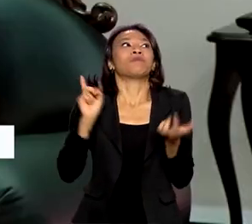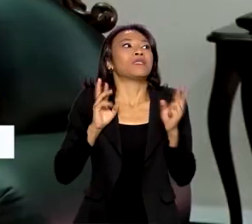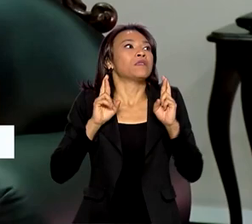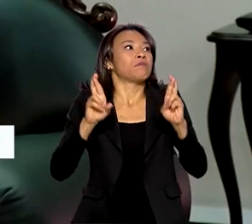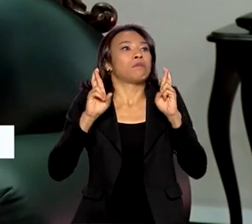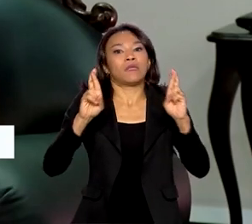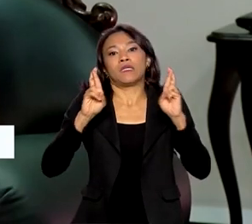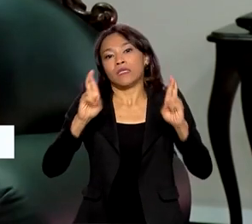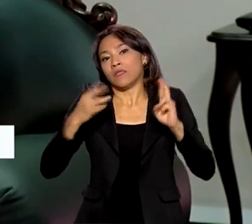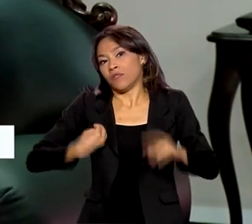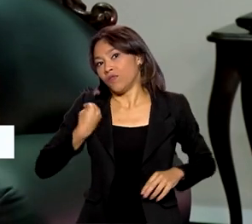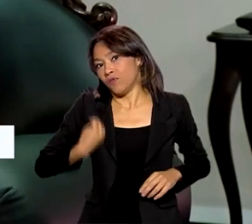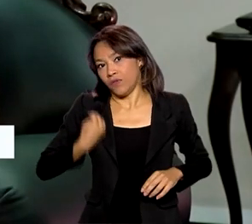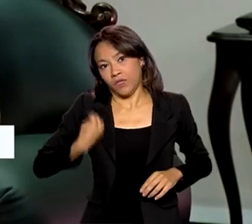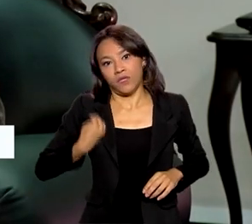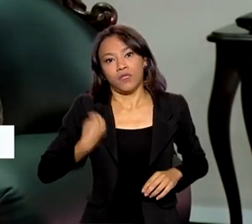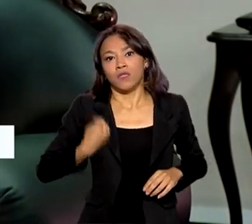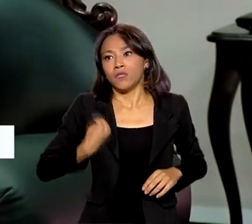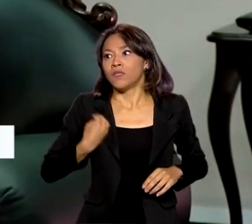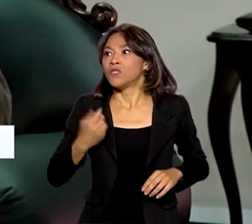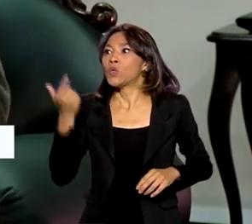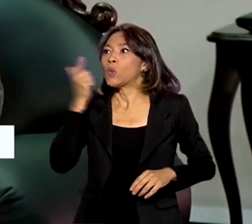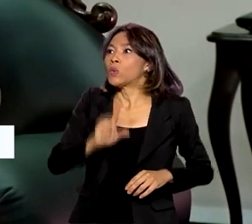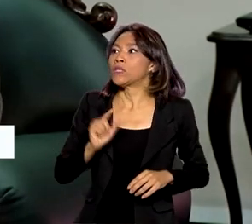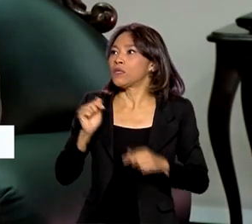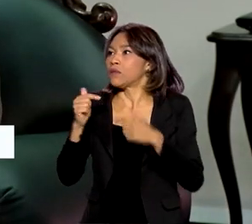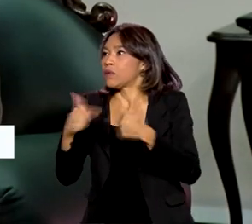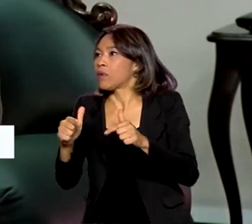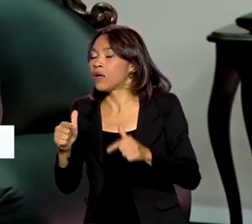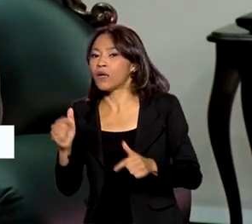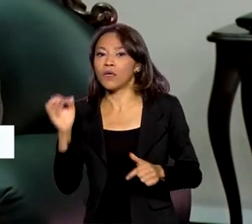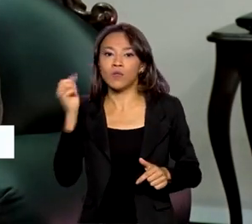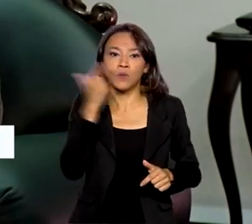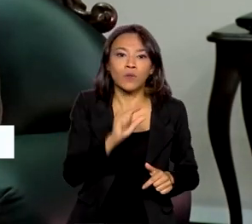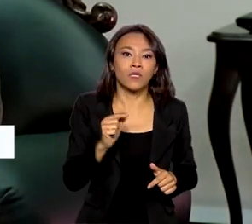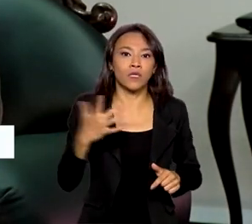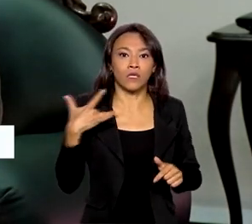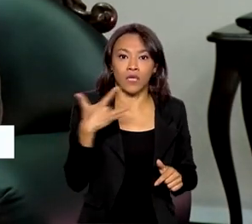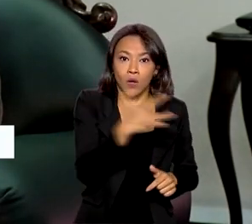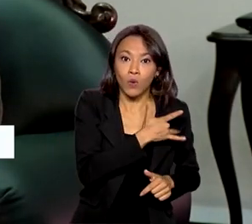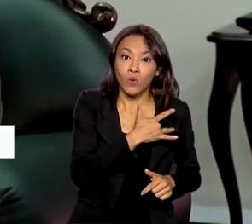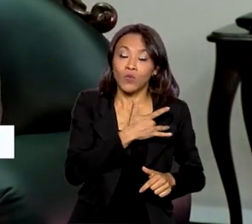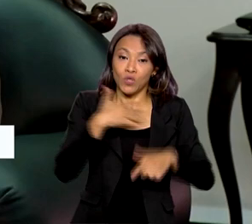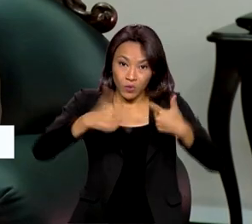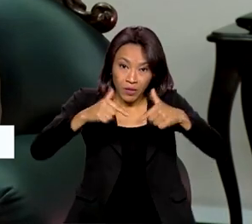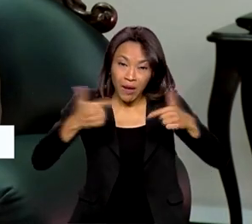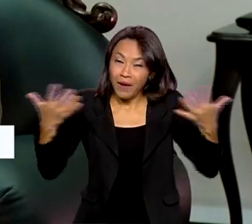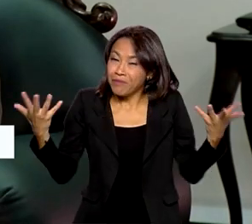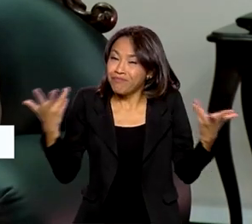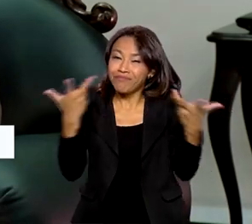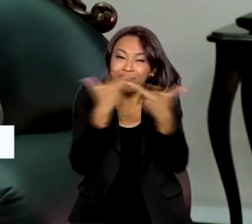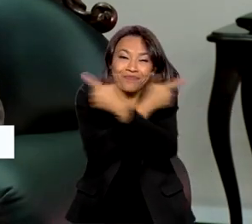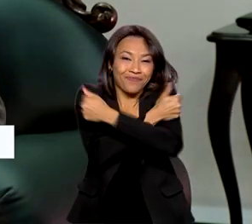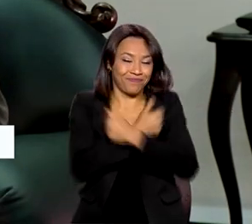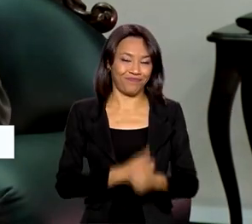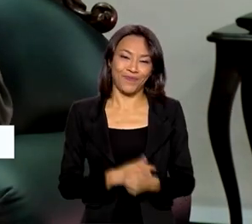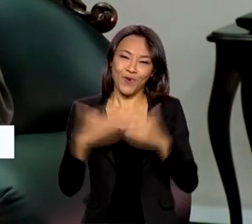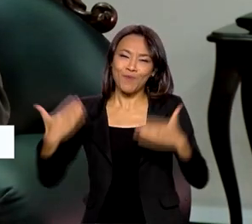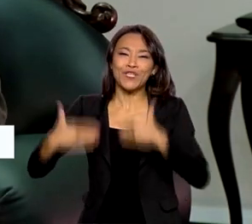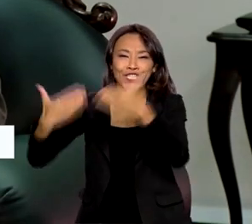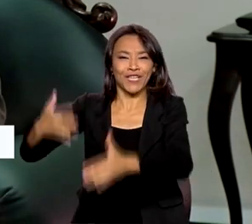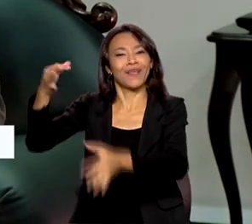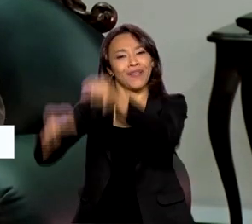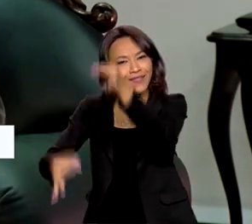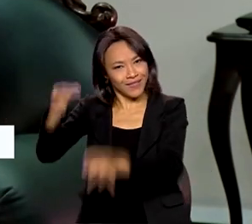esperança de vida a última além de ter um emprego de ter saúde e o trabalho é belíssima Ministério da Justiça tem ajudado lá na